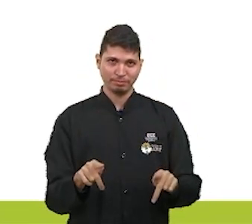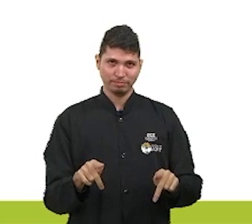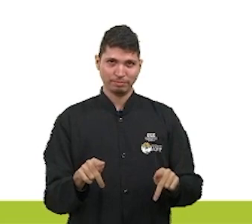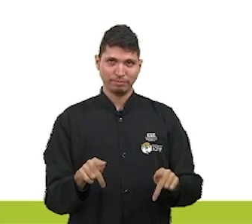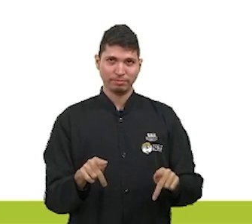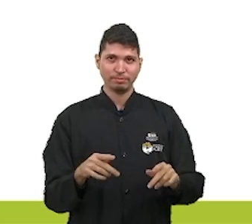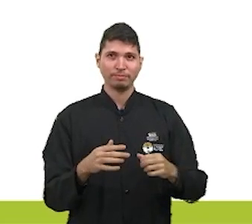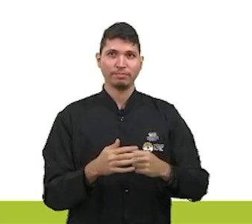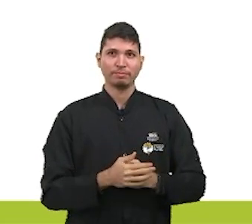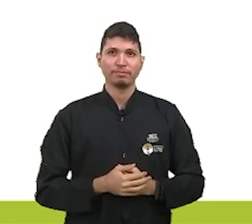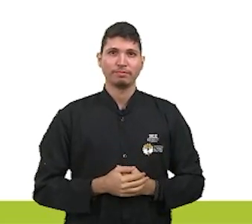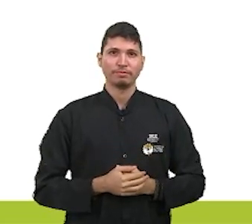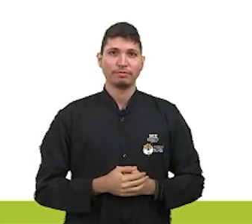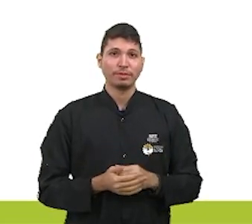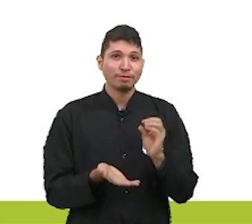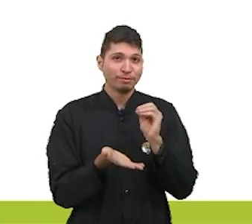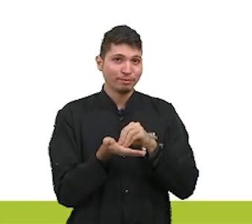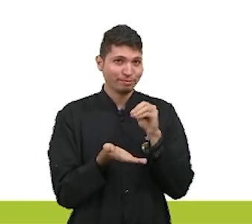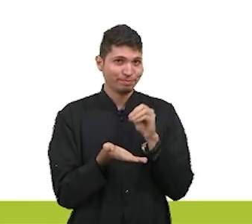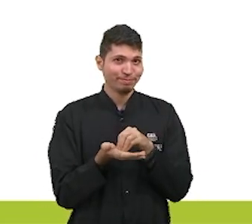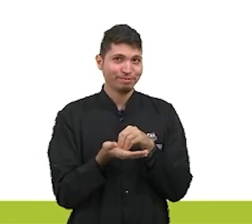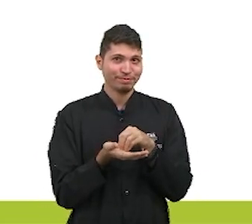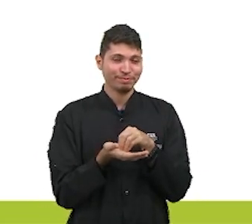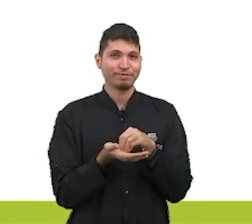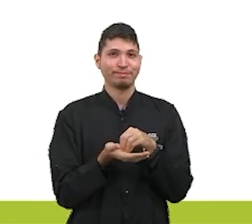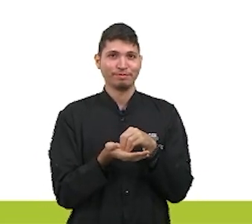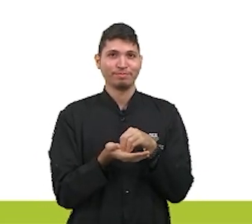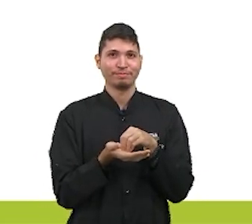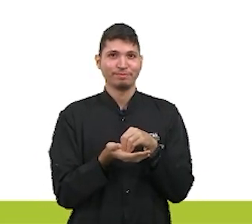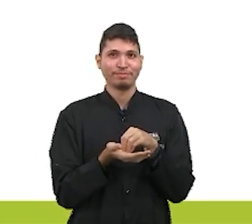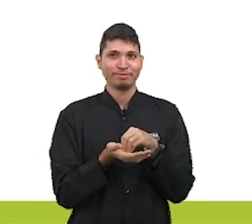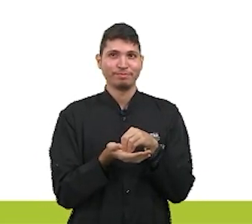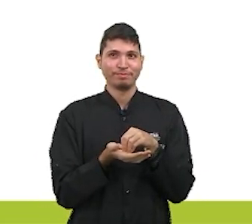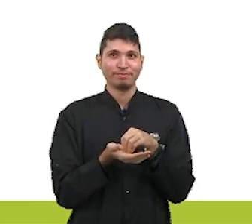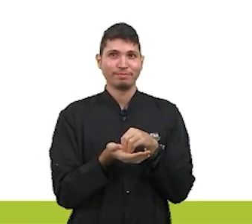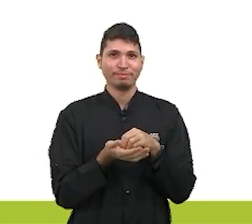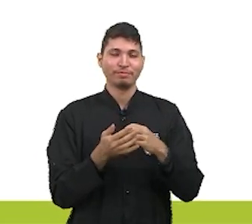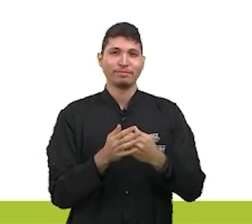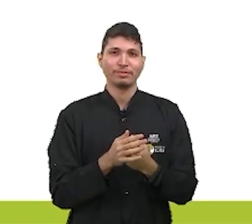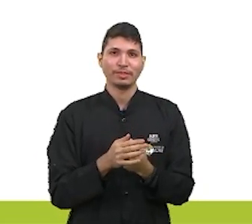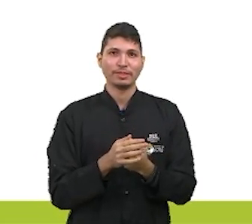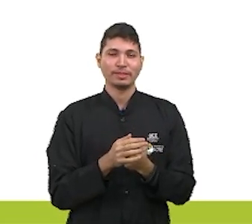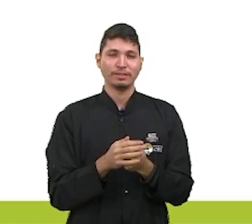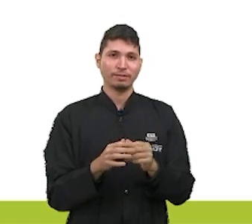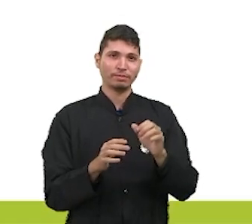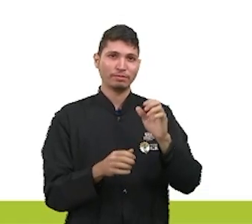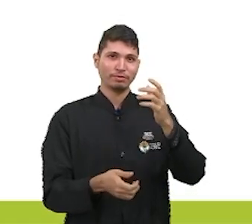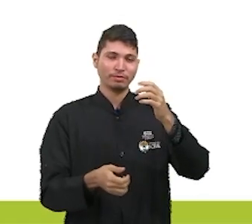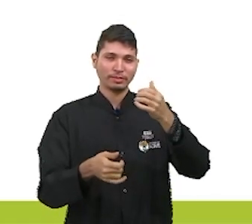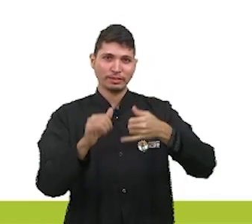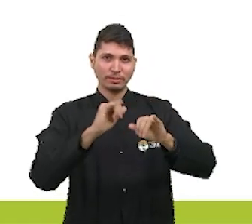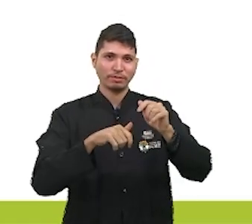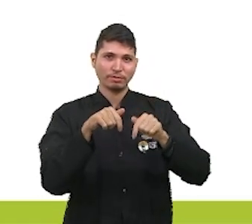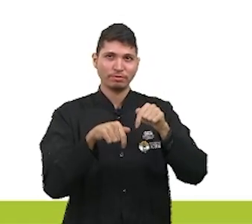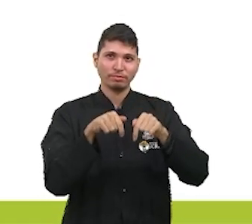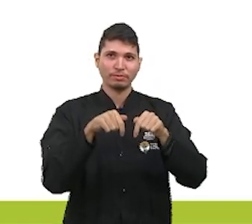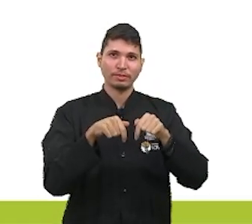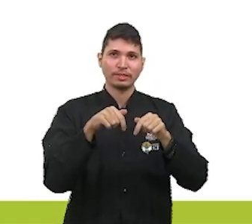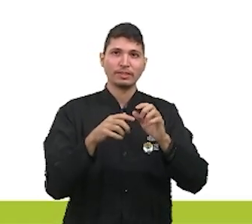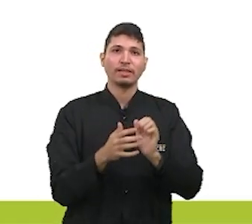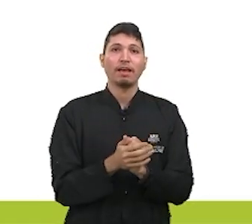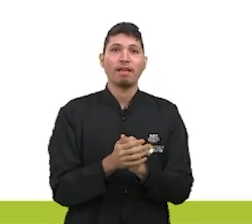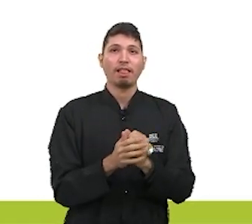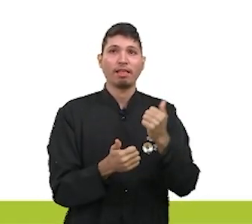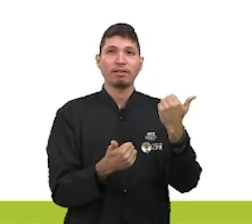ela está incompleta. E no lugar dos elementos químicos, ele decidiu colocar